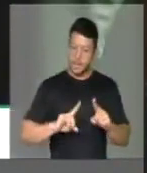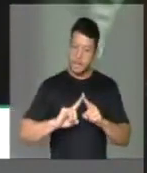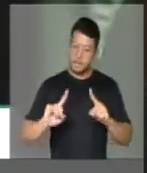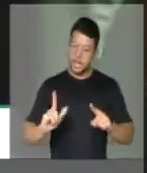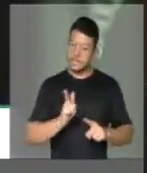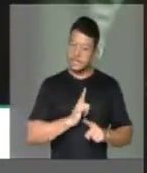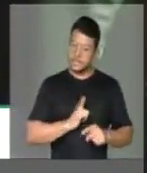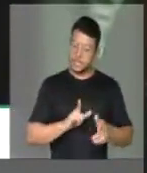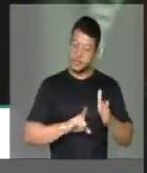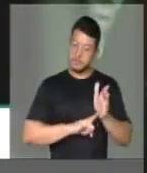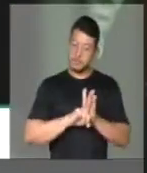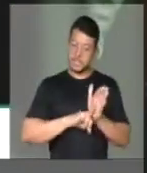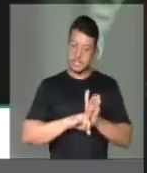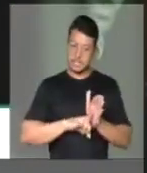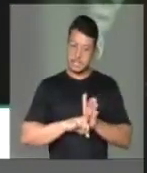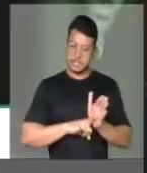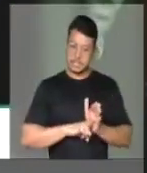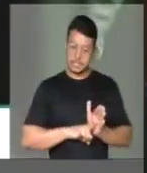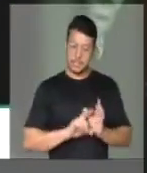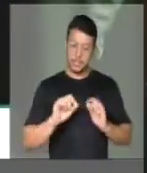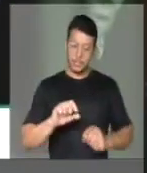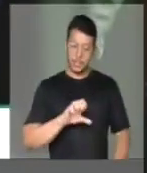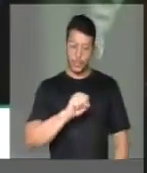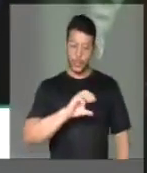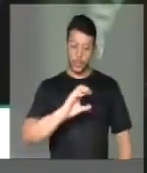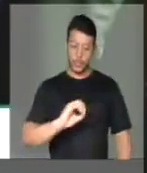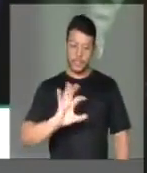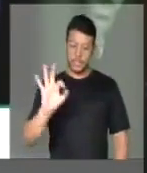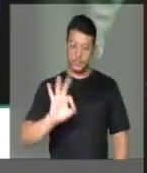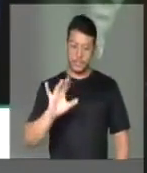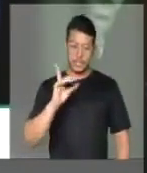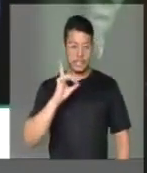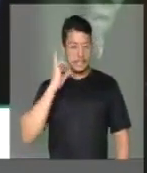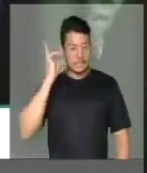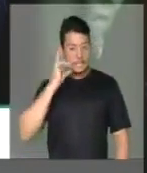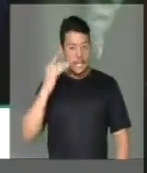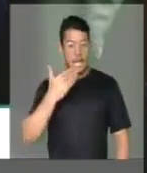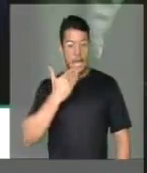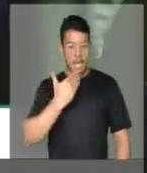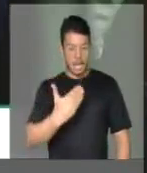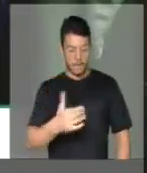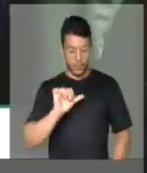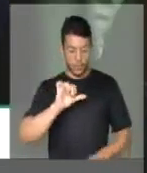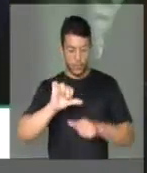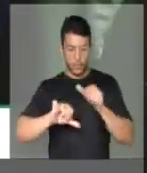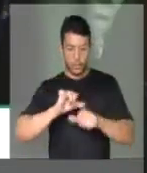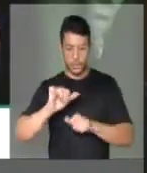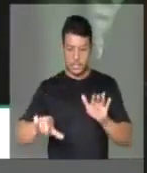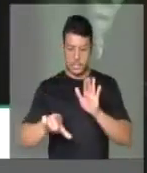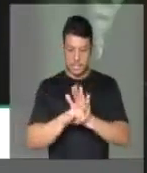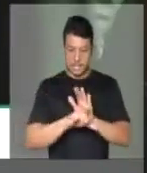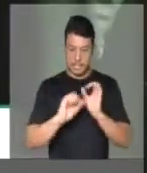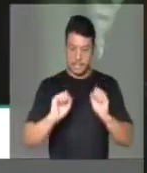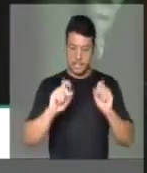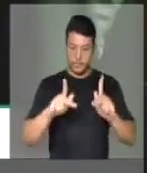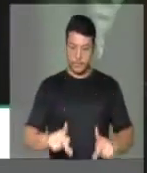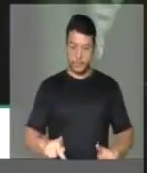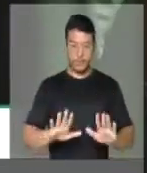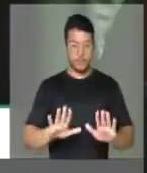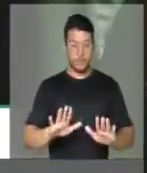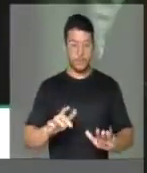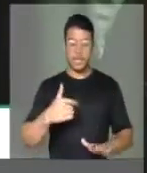pesquisa 80% dos deputados disseram que eram a favor da reforma da previdência do funcionário